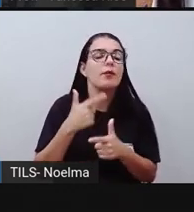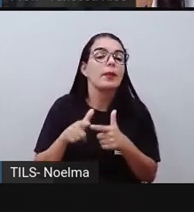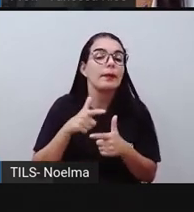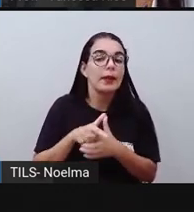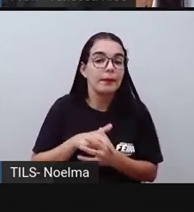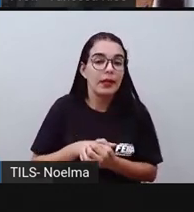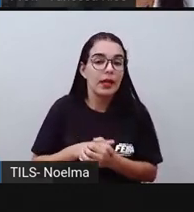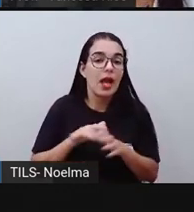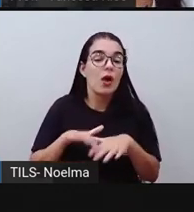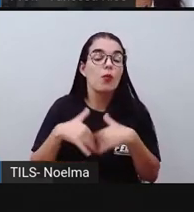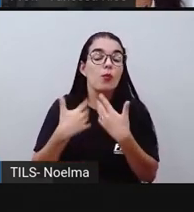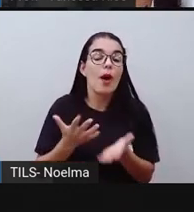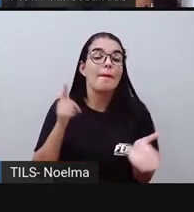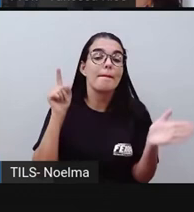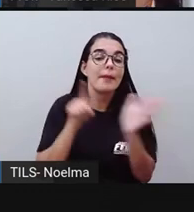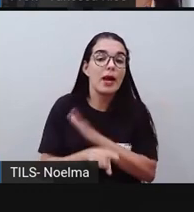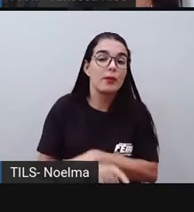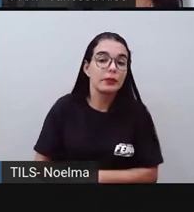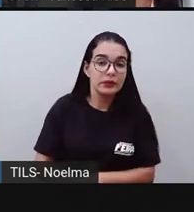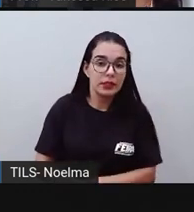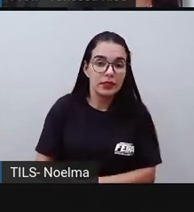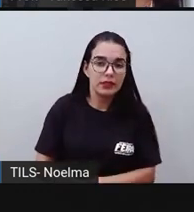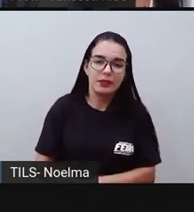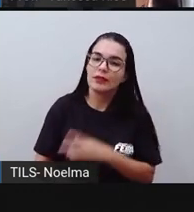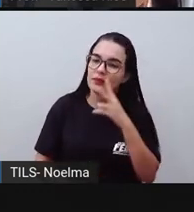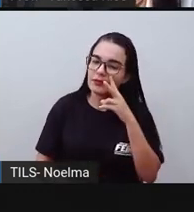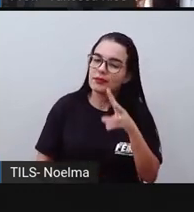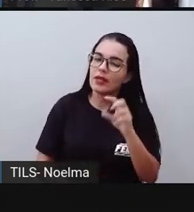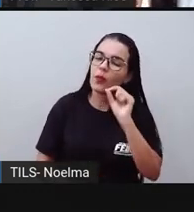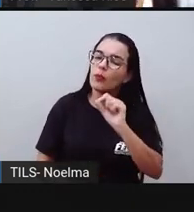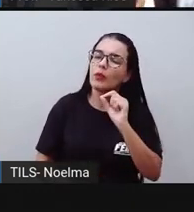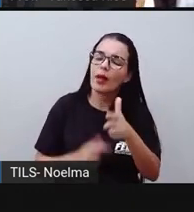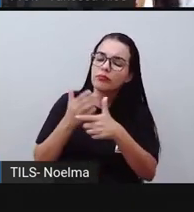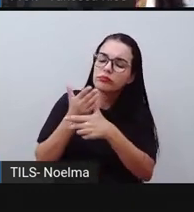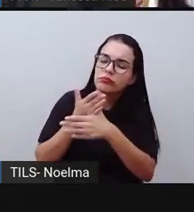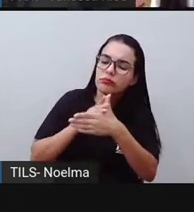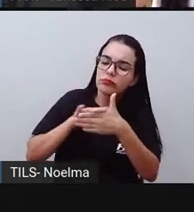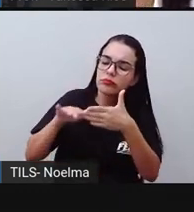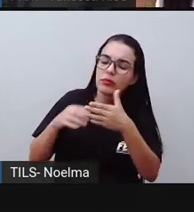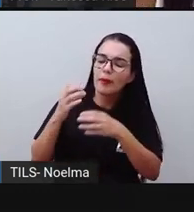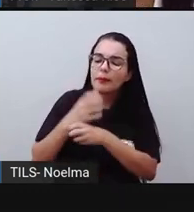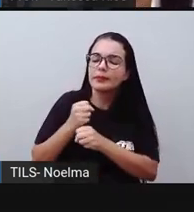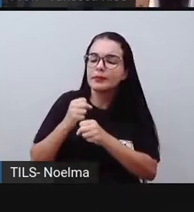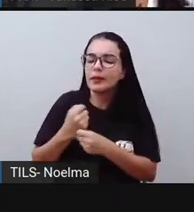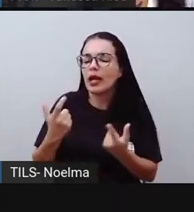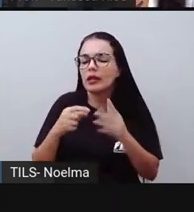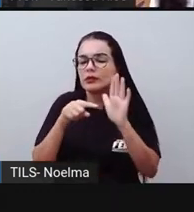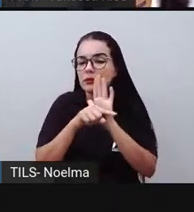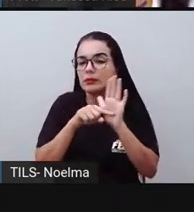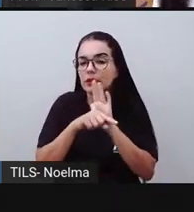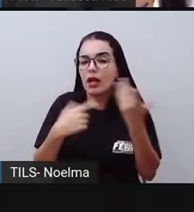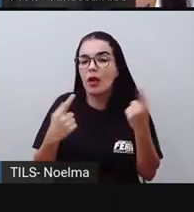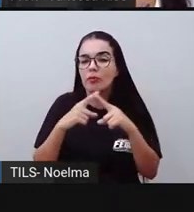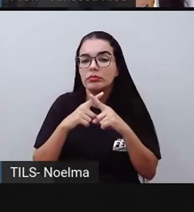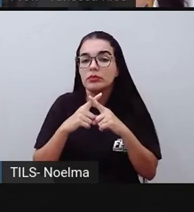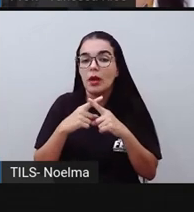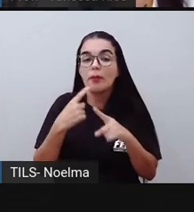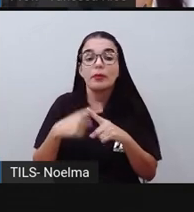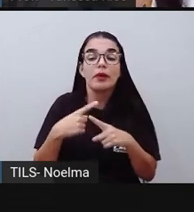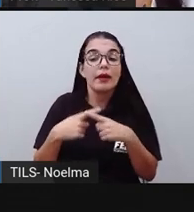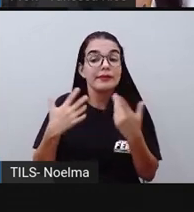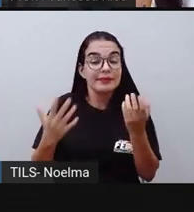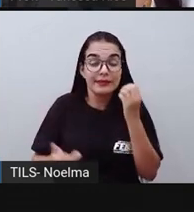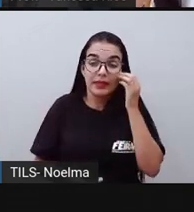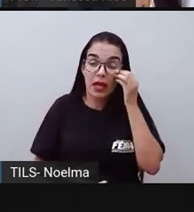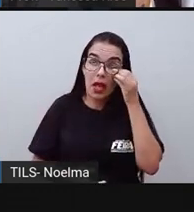problema? Qual é a pergunta? Vamos resolver usando qual operação? Por quê? Da mesma forma das outras